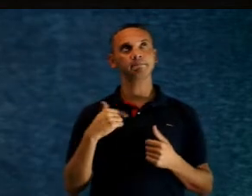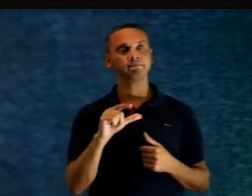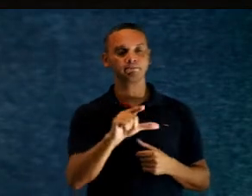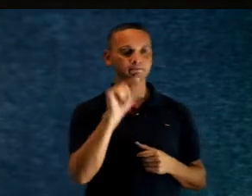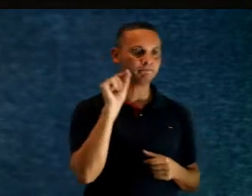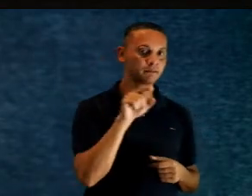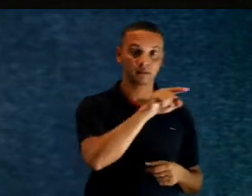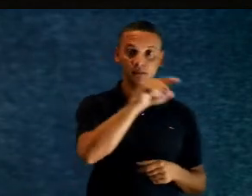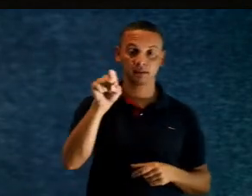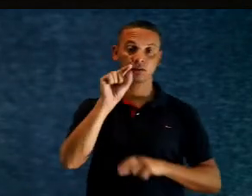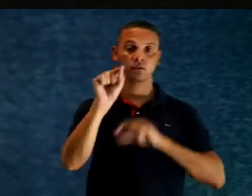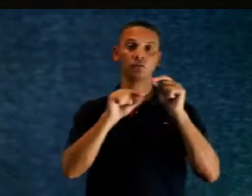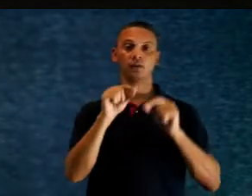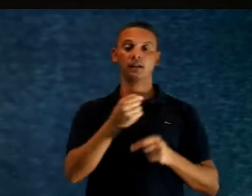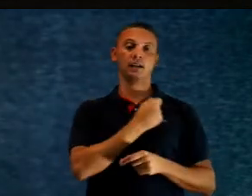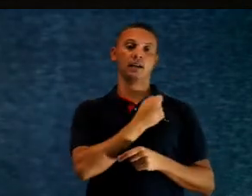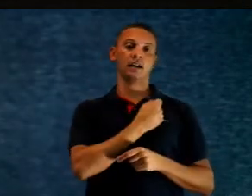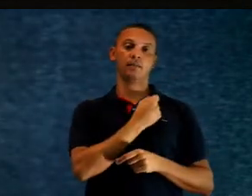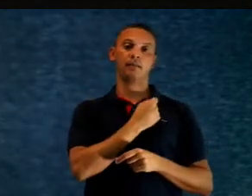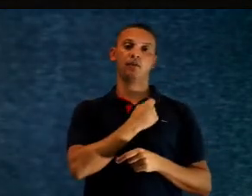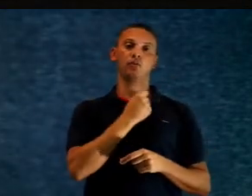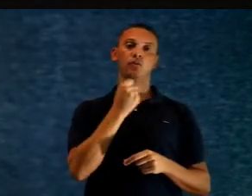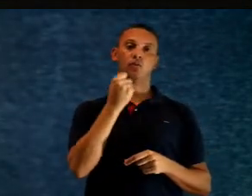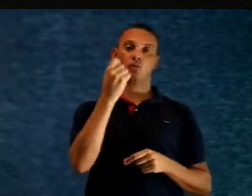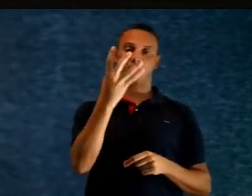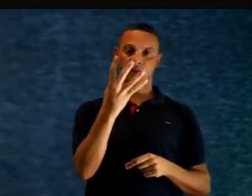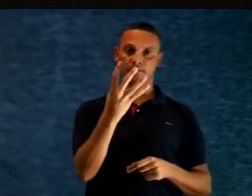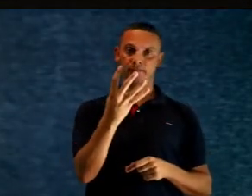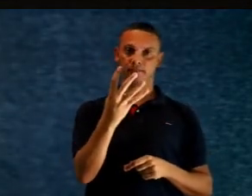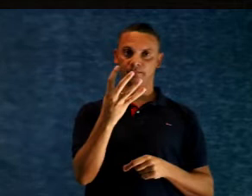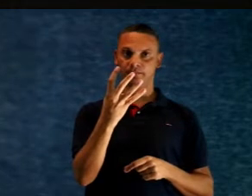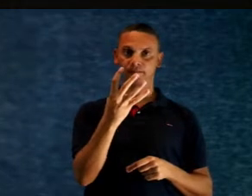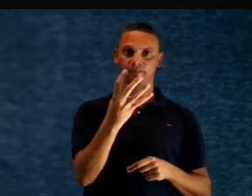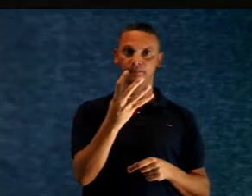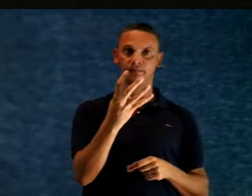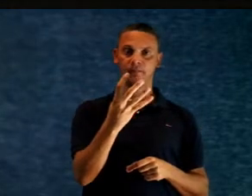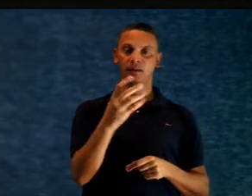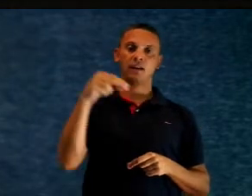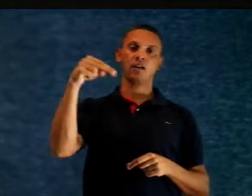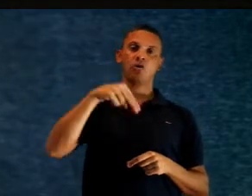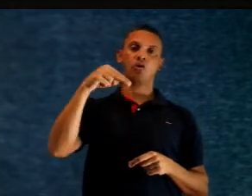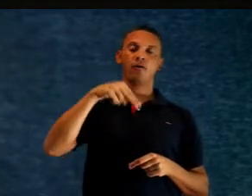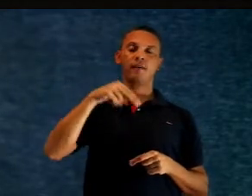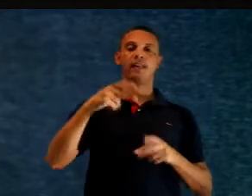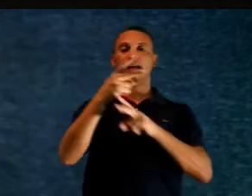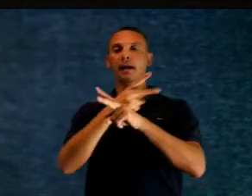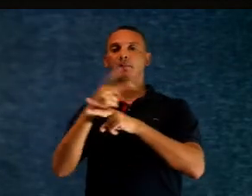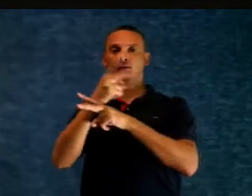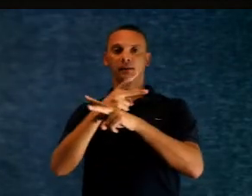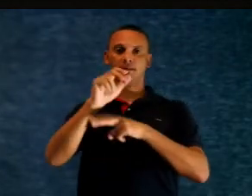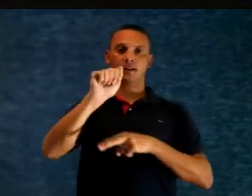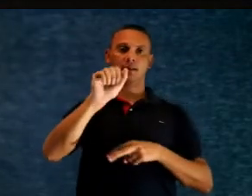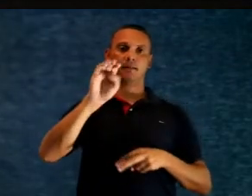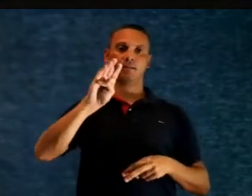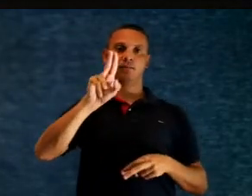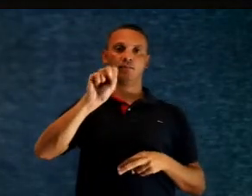na história escrita por essa menina. Capítulo 4, ela diz: eu estava sozinha em casa. Pensei que ia